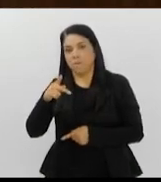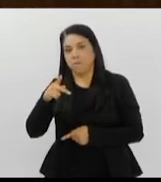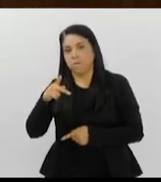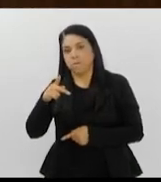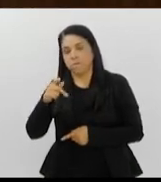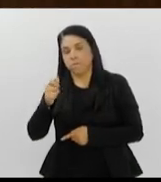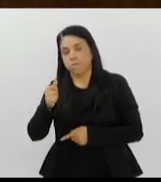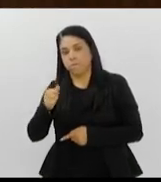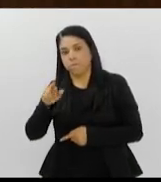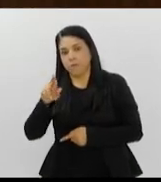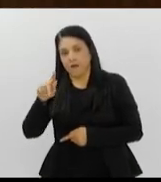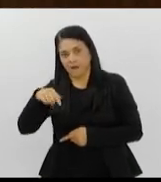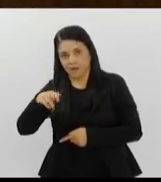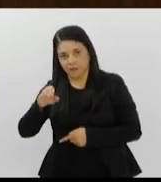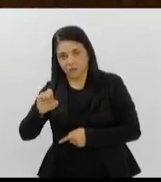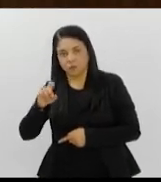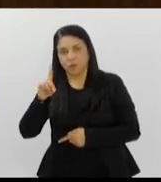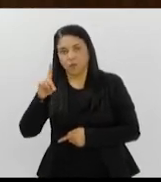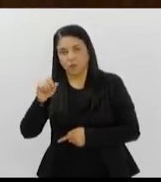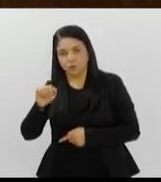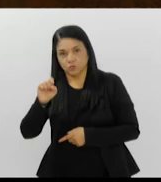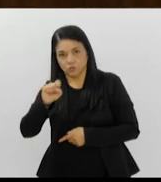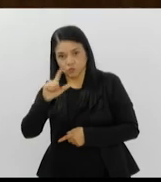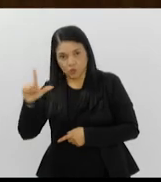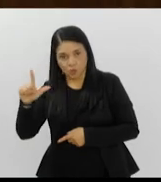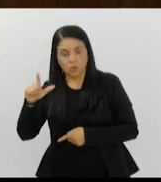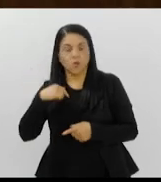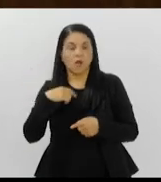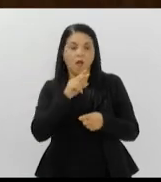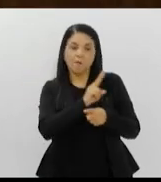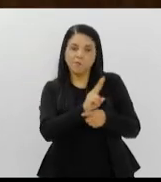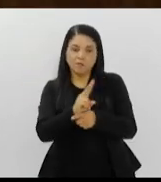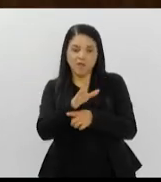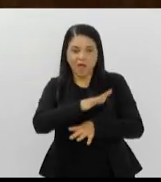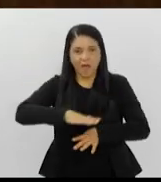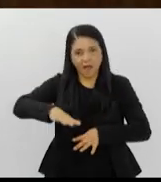proteger toda essa área. Então, vamos sim votar